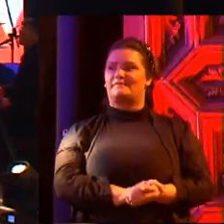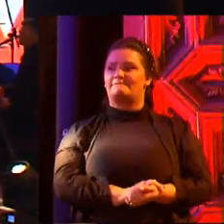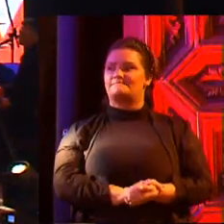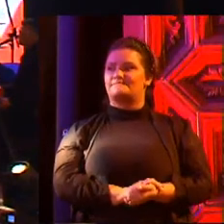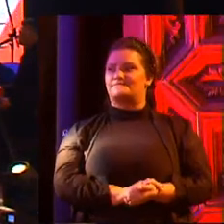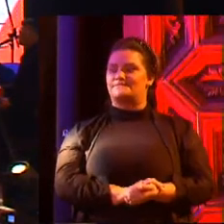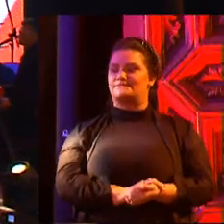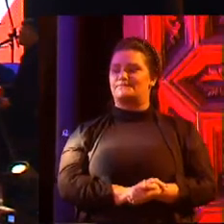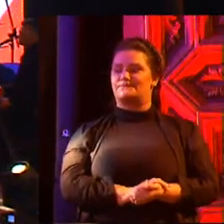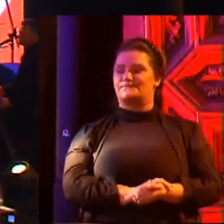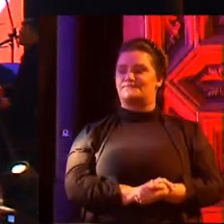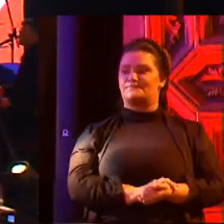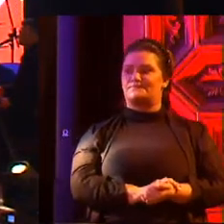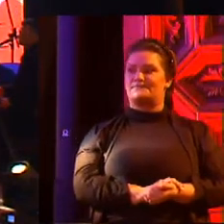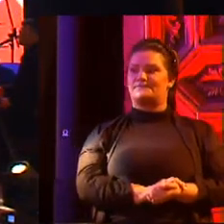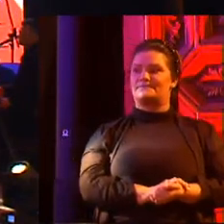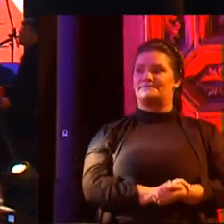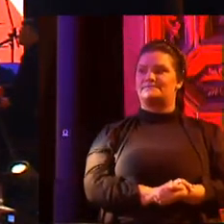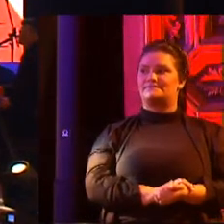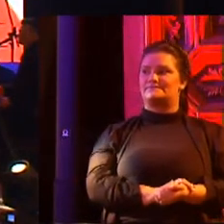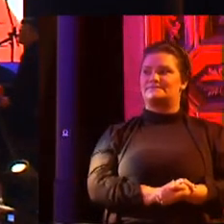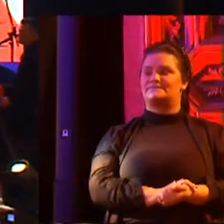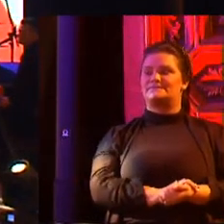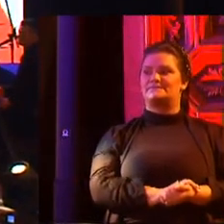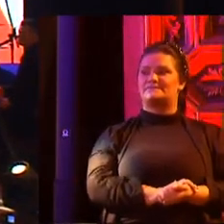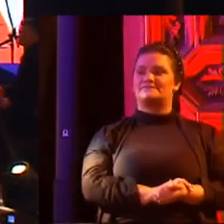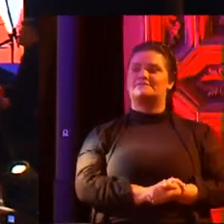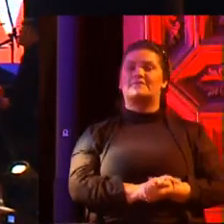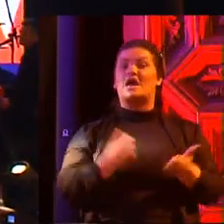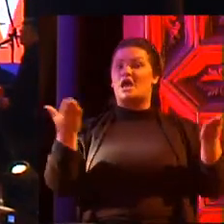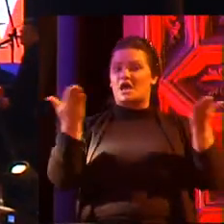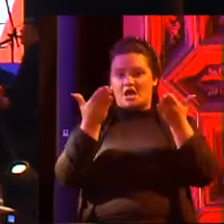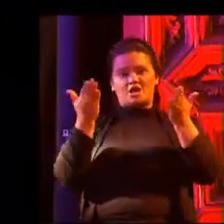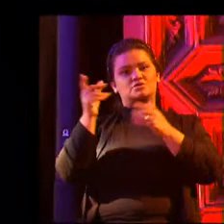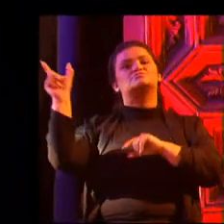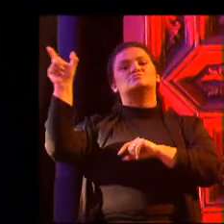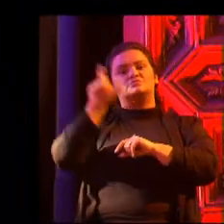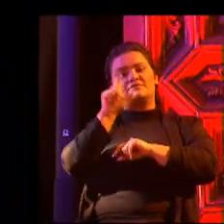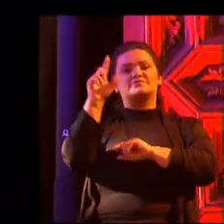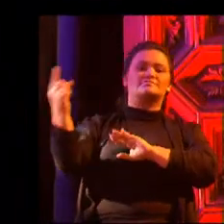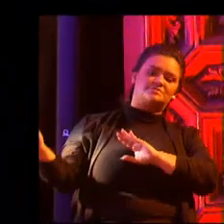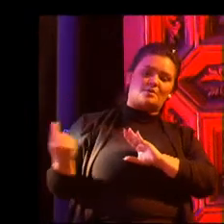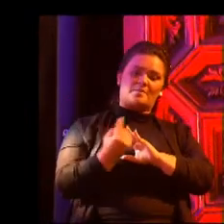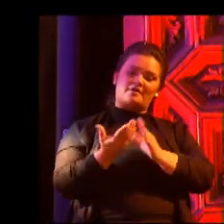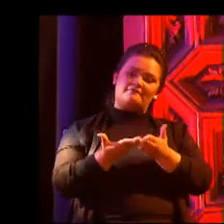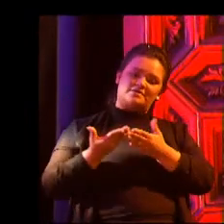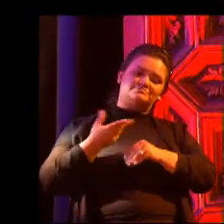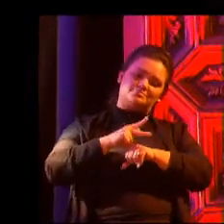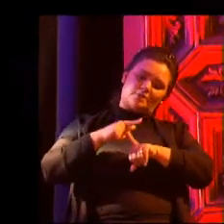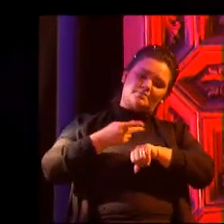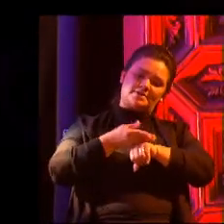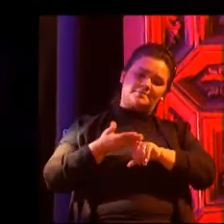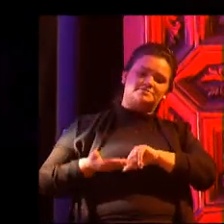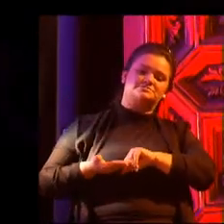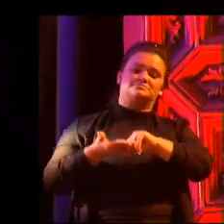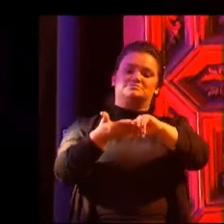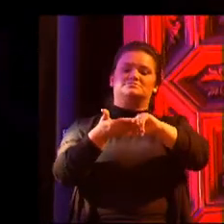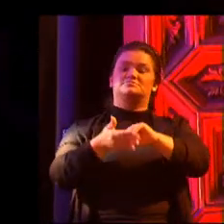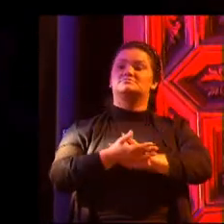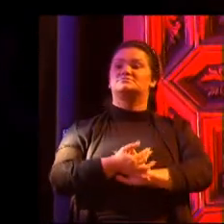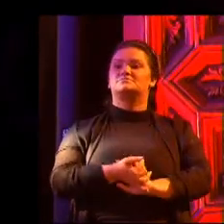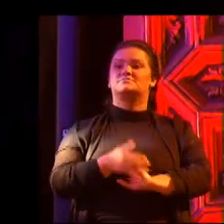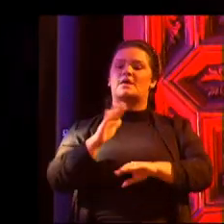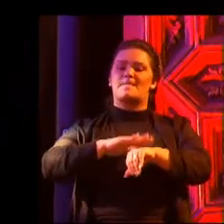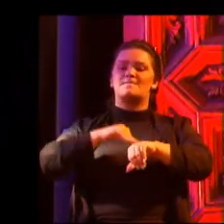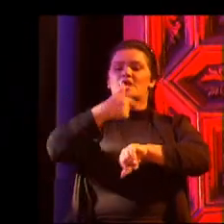Maravilha. Fique bem aqui. E, nesse momento, nós convidamos aqui ao palco para receber o prêmio de